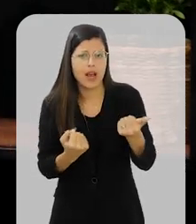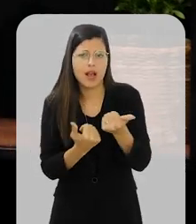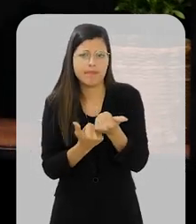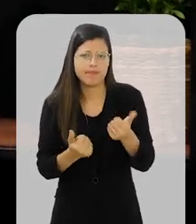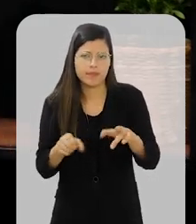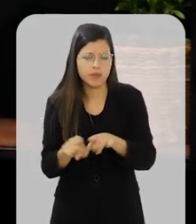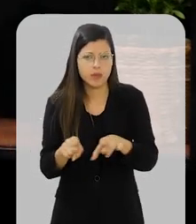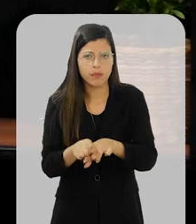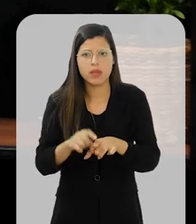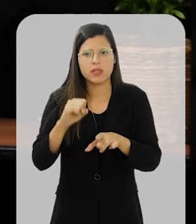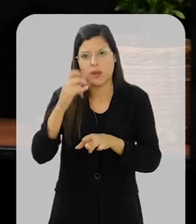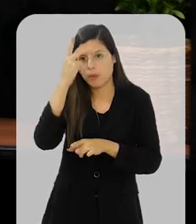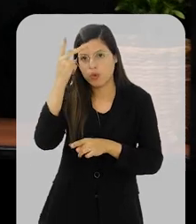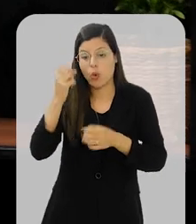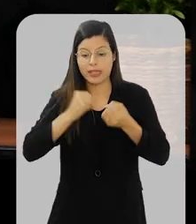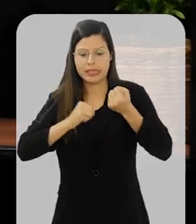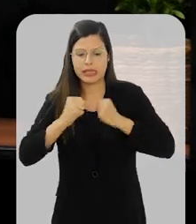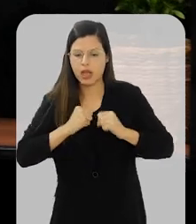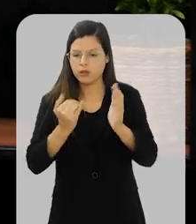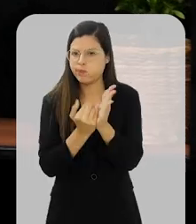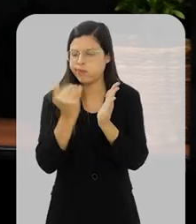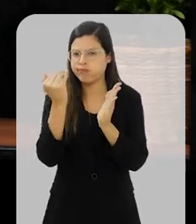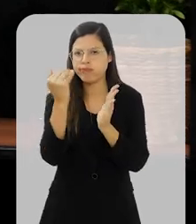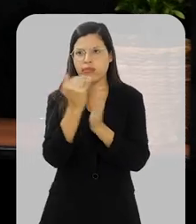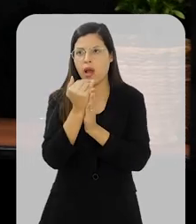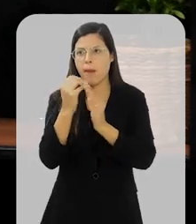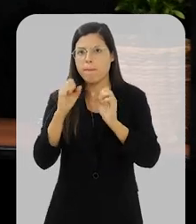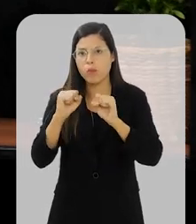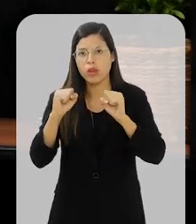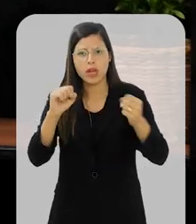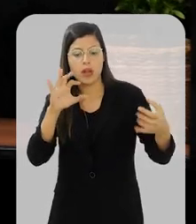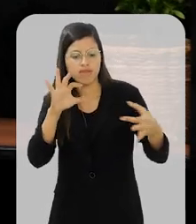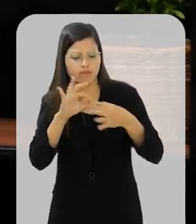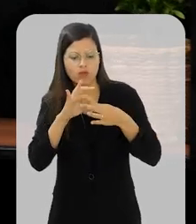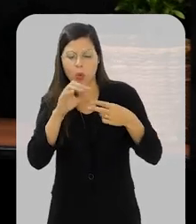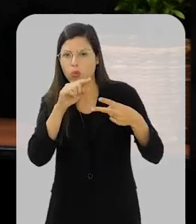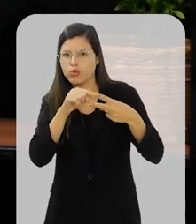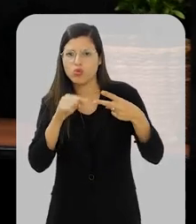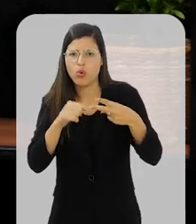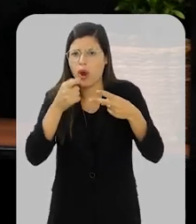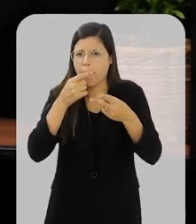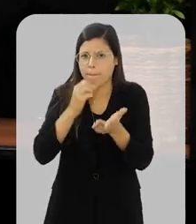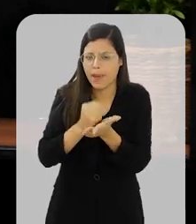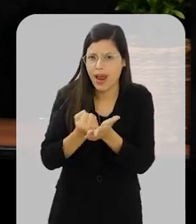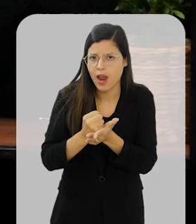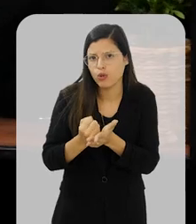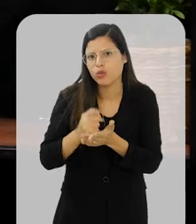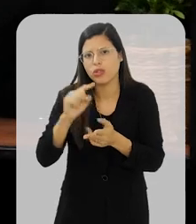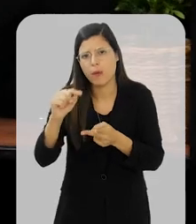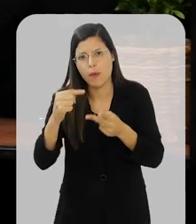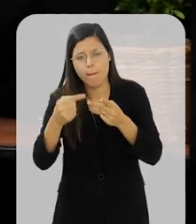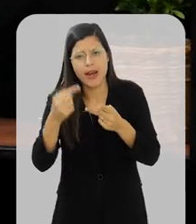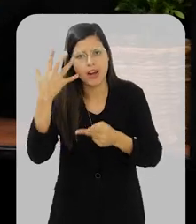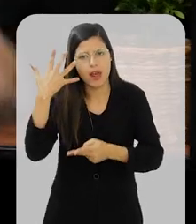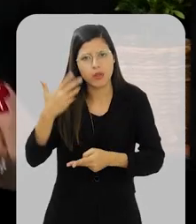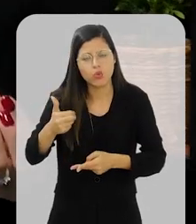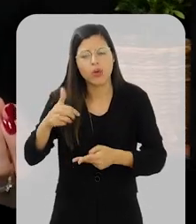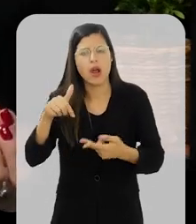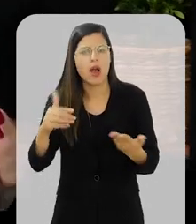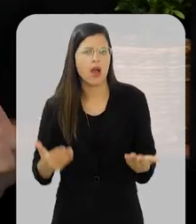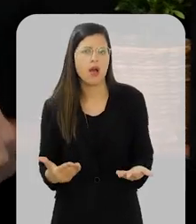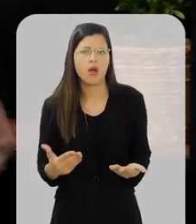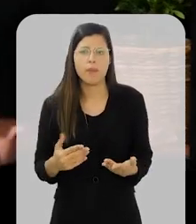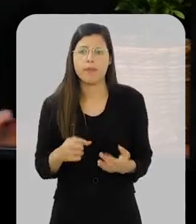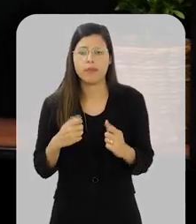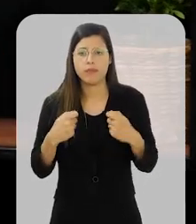se a pessoa tem uma ansiedade num grau mais elevado, ele poderia entrar ali em associação para depois, posteriormente, ele ser